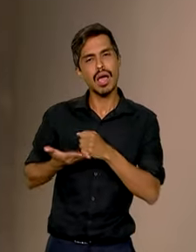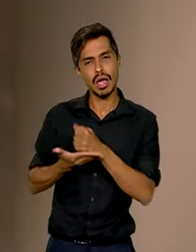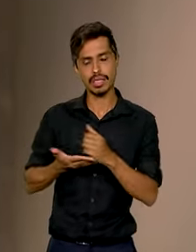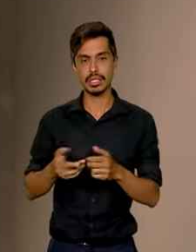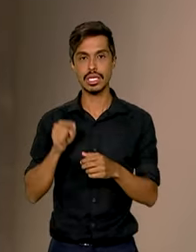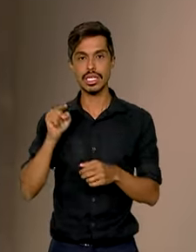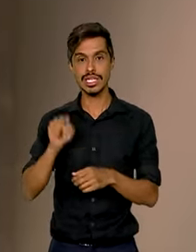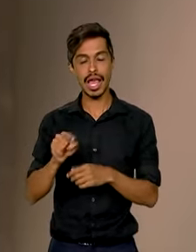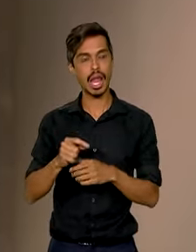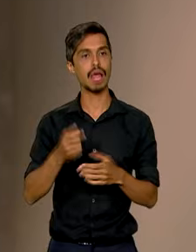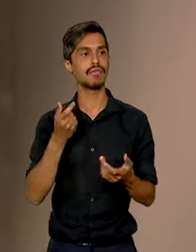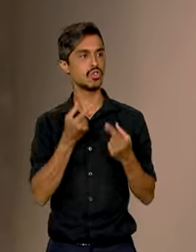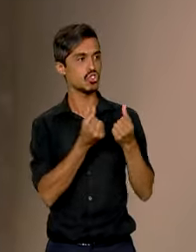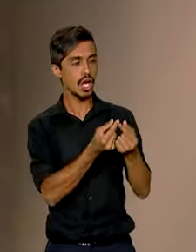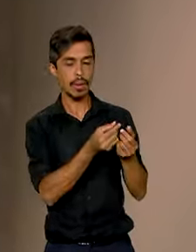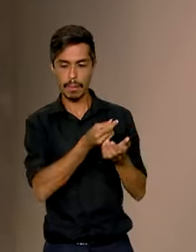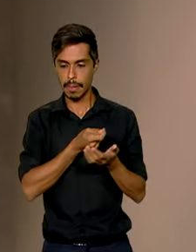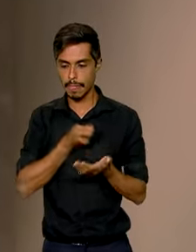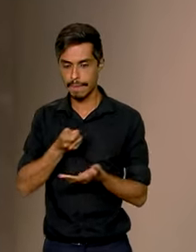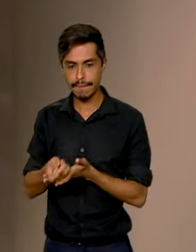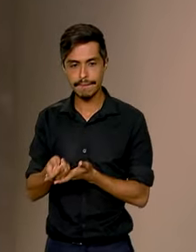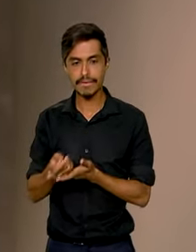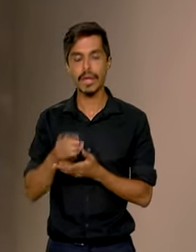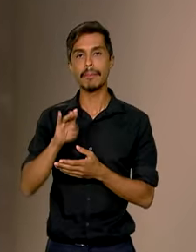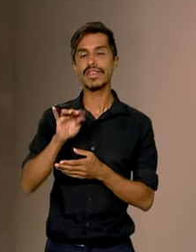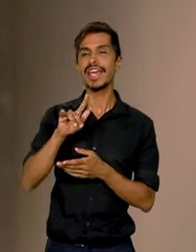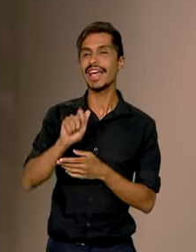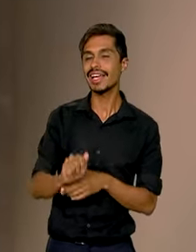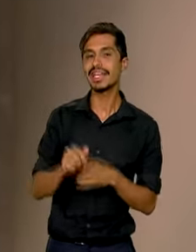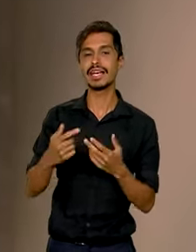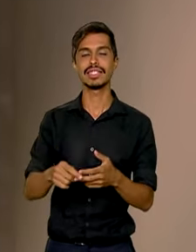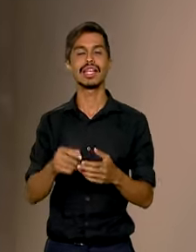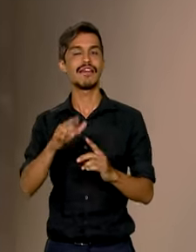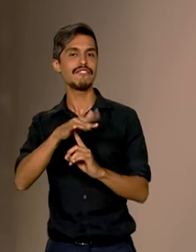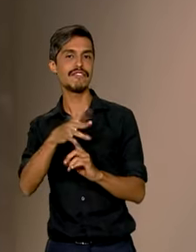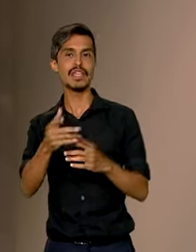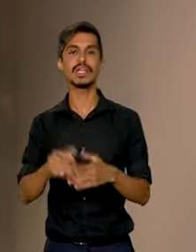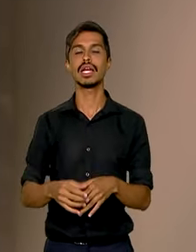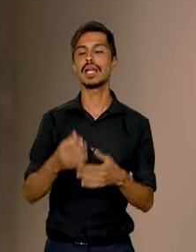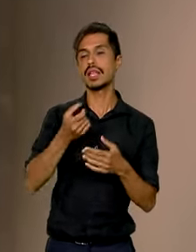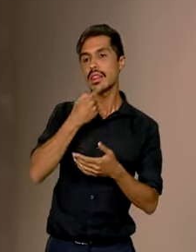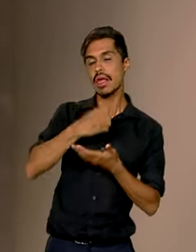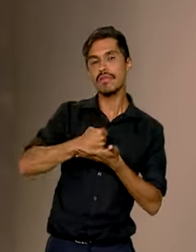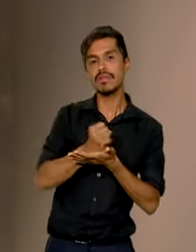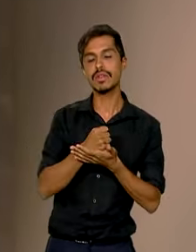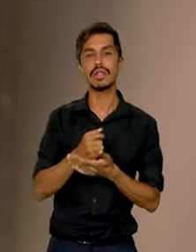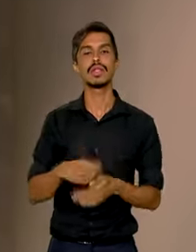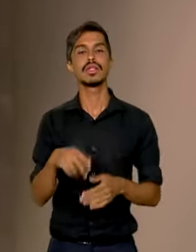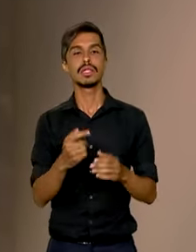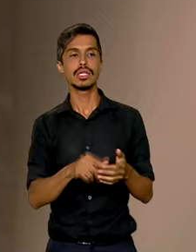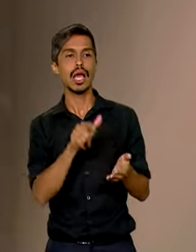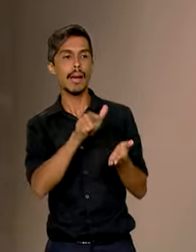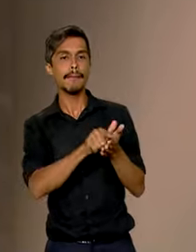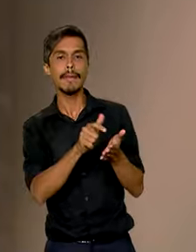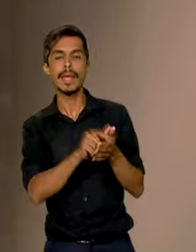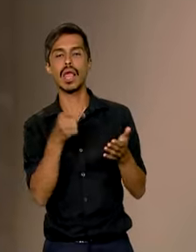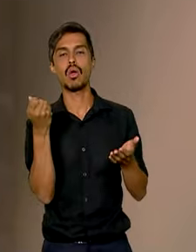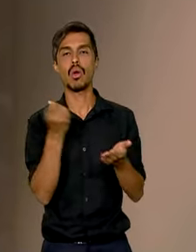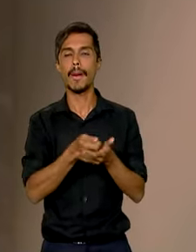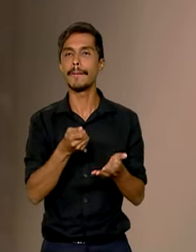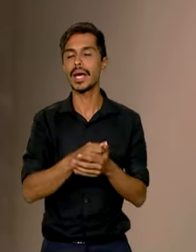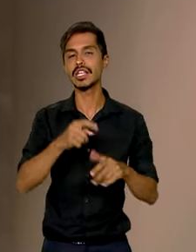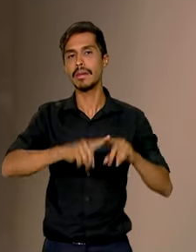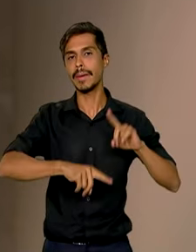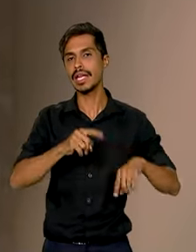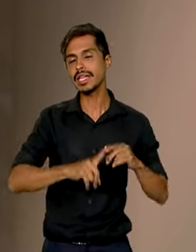ela vai gastar, sabe, na bodega, na feira, na farmácia, na papelaria, dali daquela